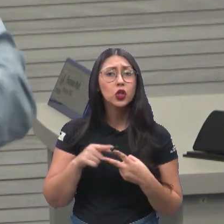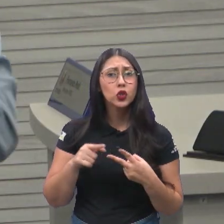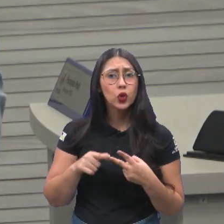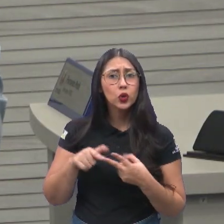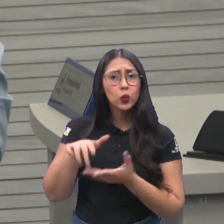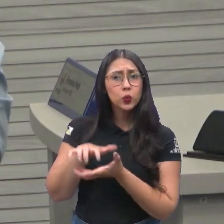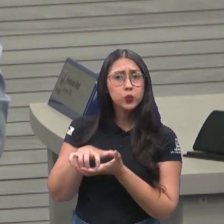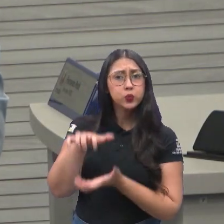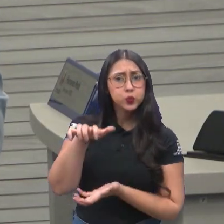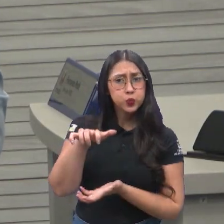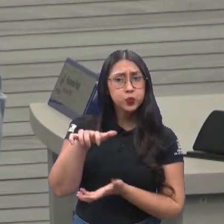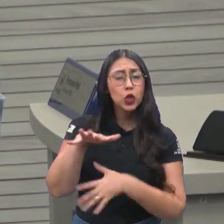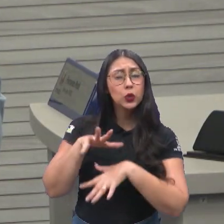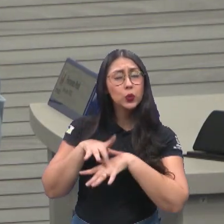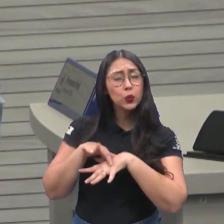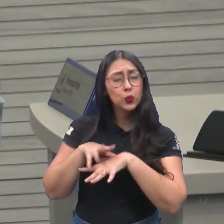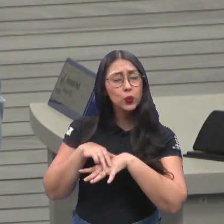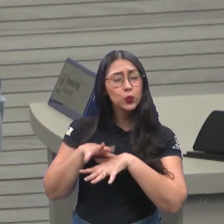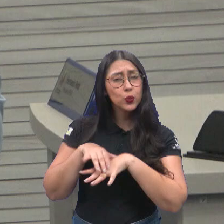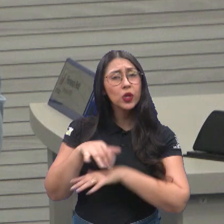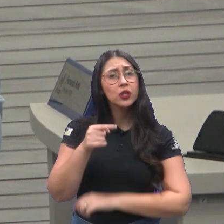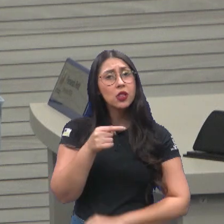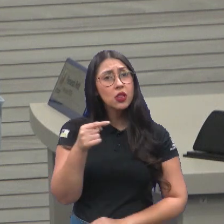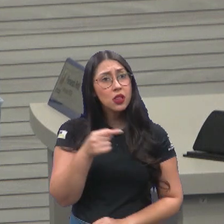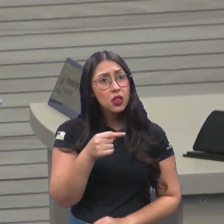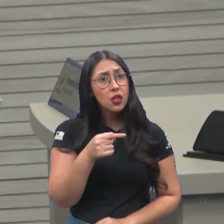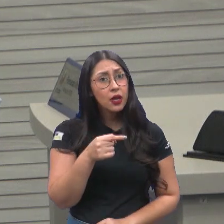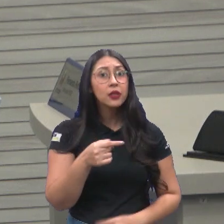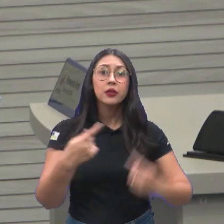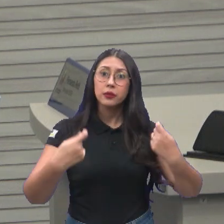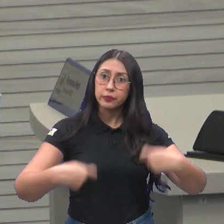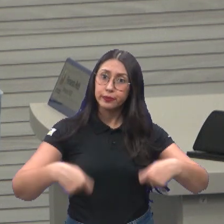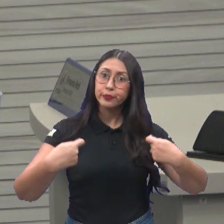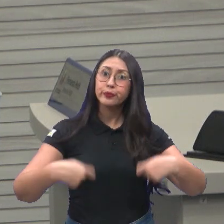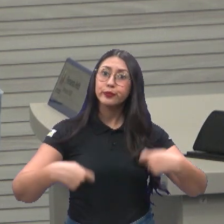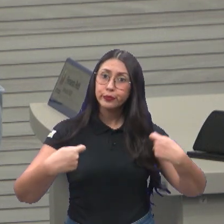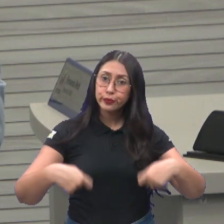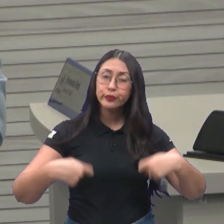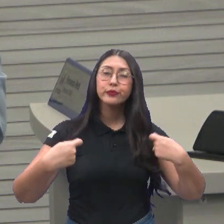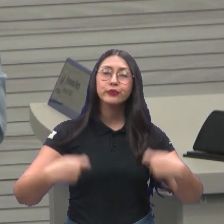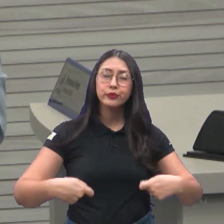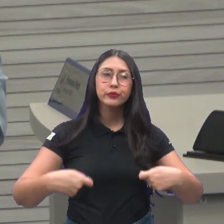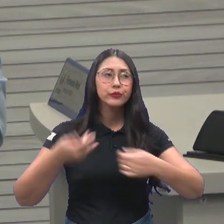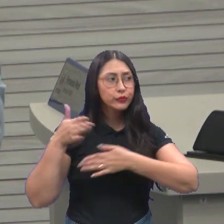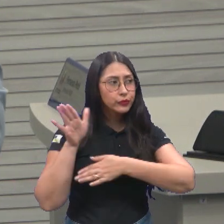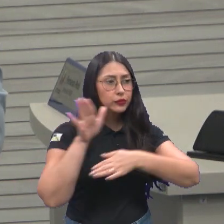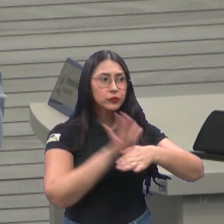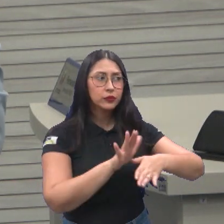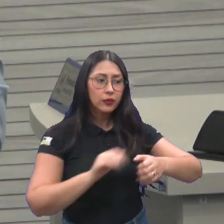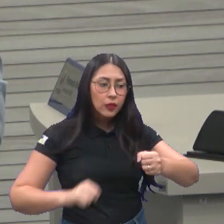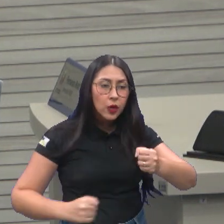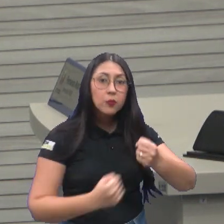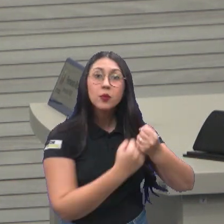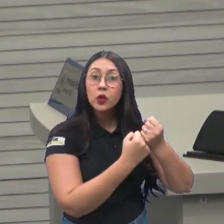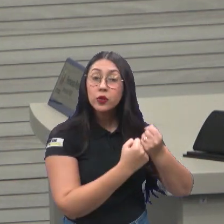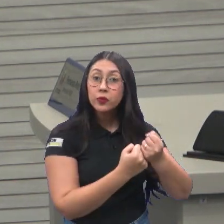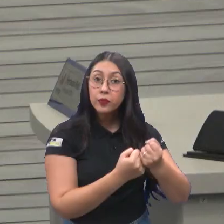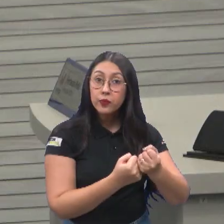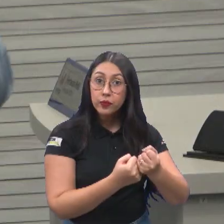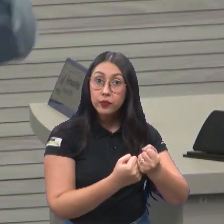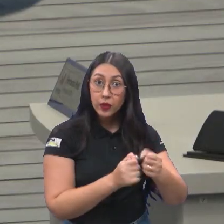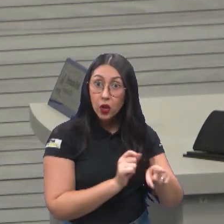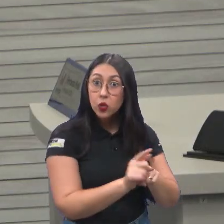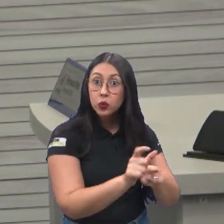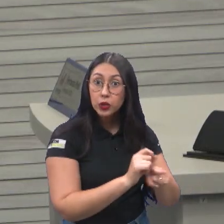idosos doentes nessa casa e a necessidade de se dar essa atenção. O auxílio aluguel.